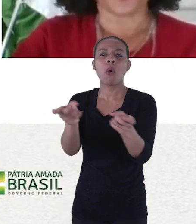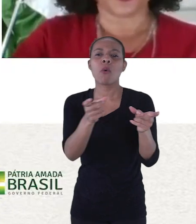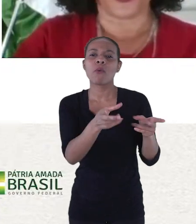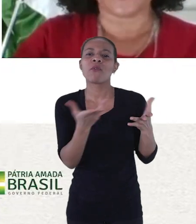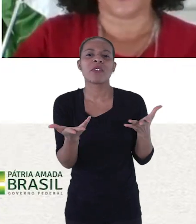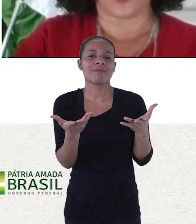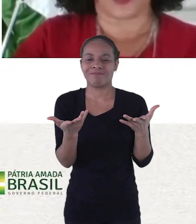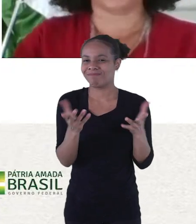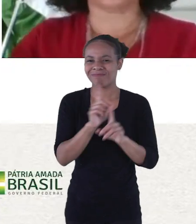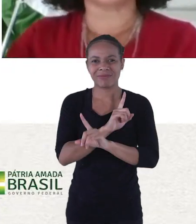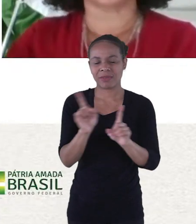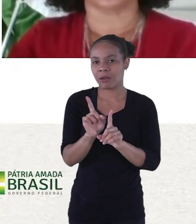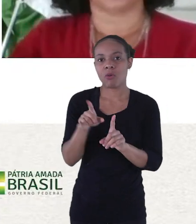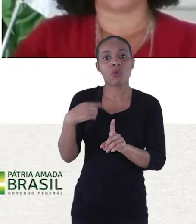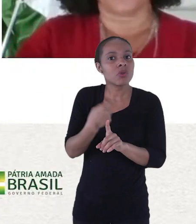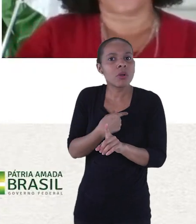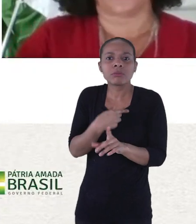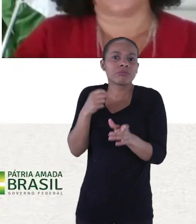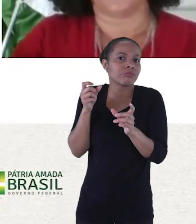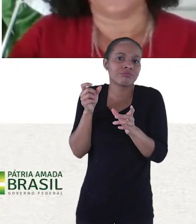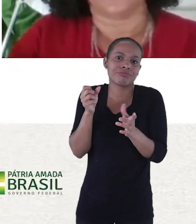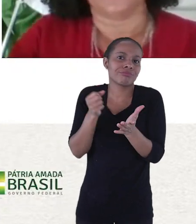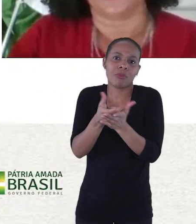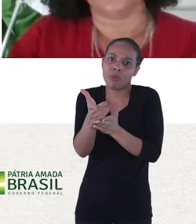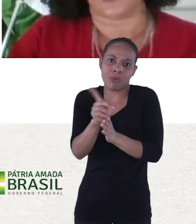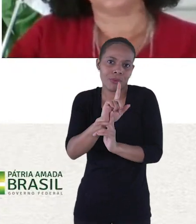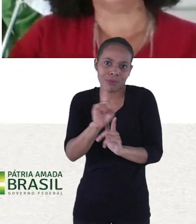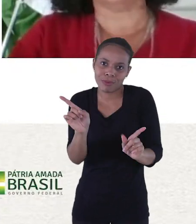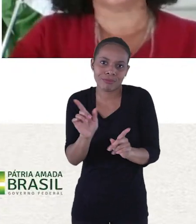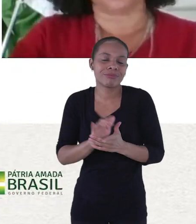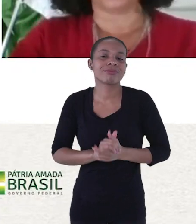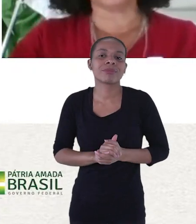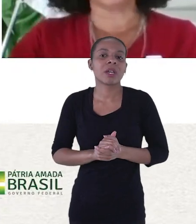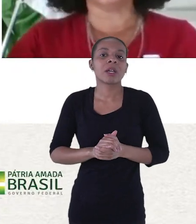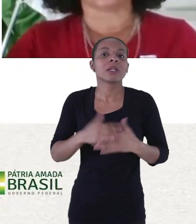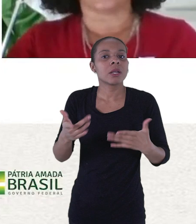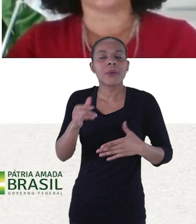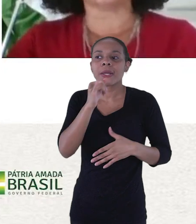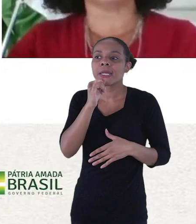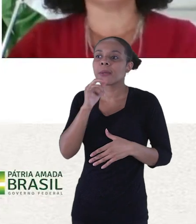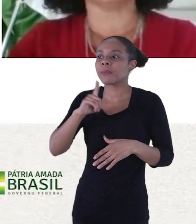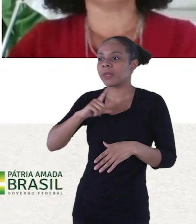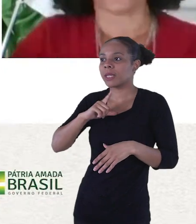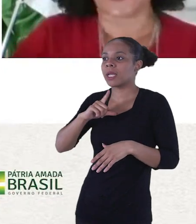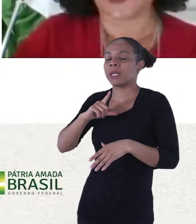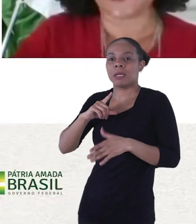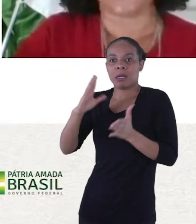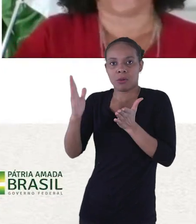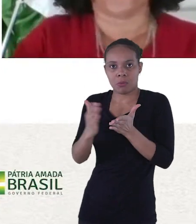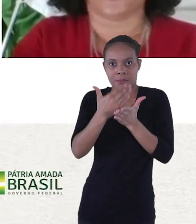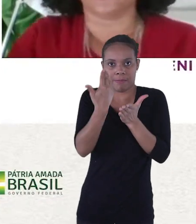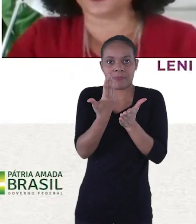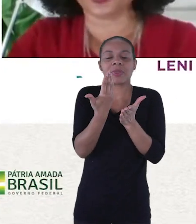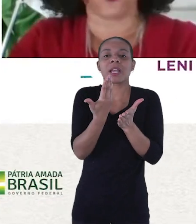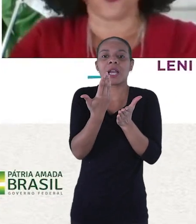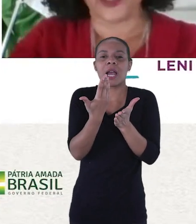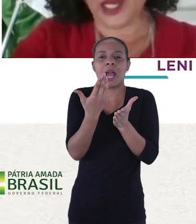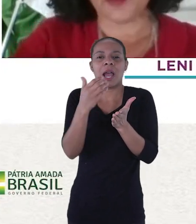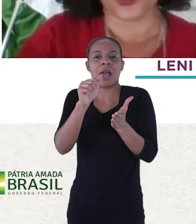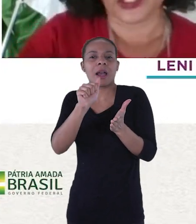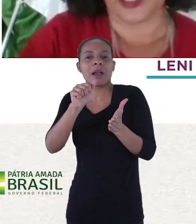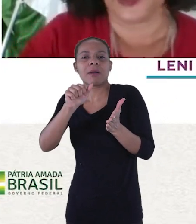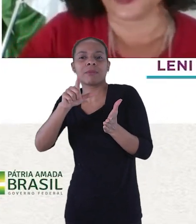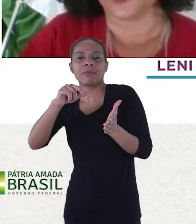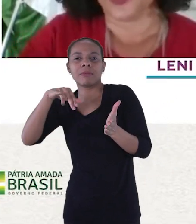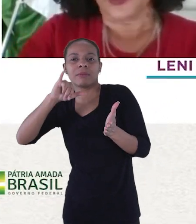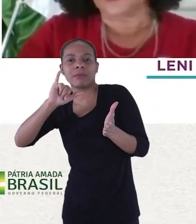não compramos livro de poesia. O capítulo chama A Lírica, Por Onde Andará Essa Melodiosa Senhora? A gente